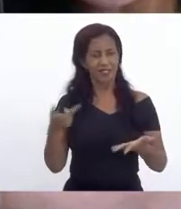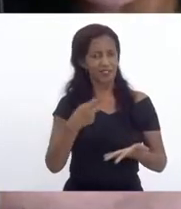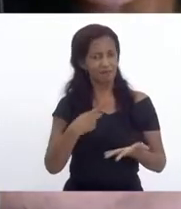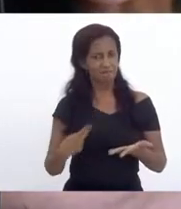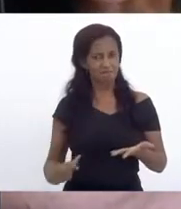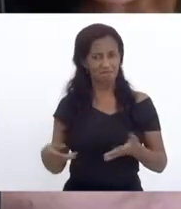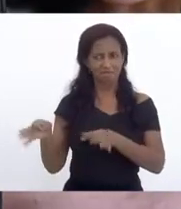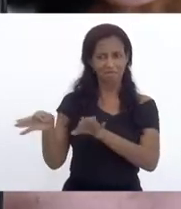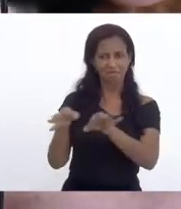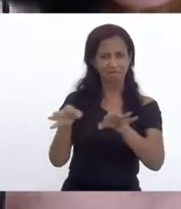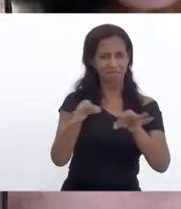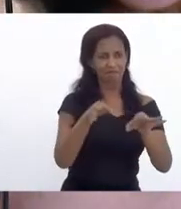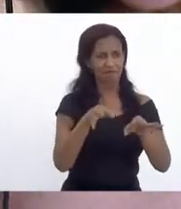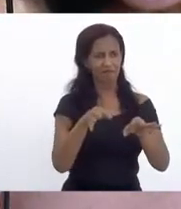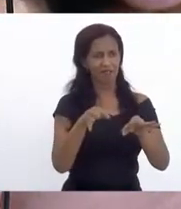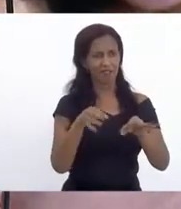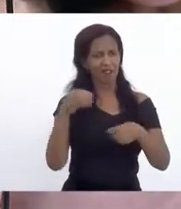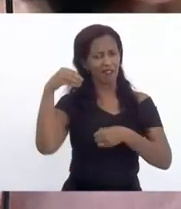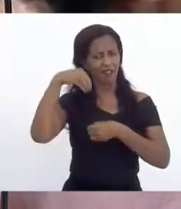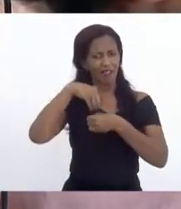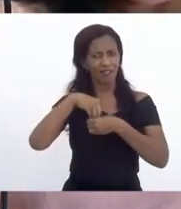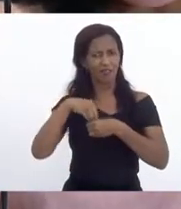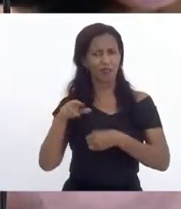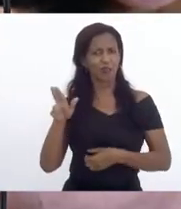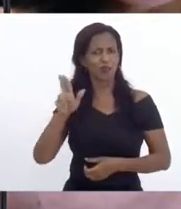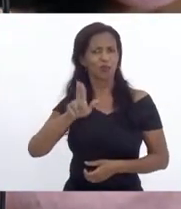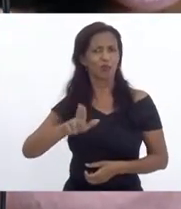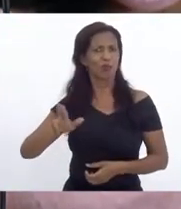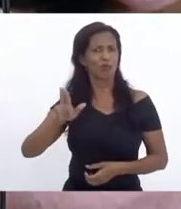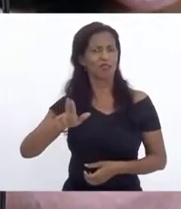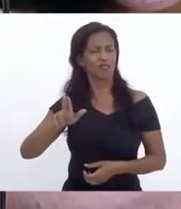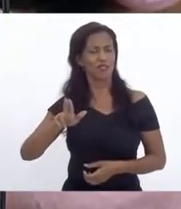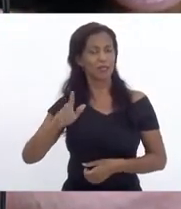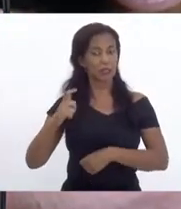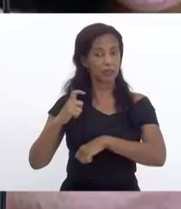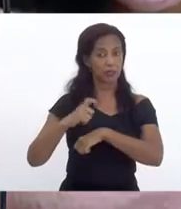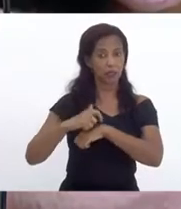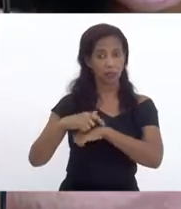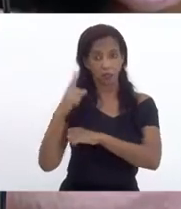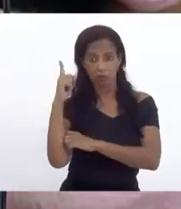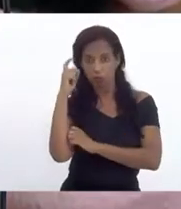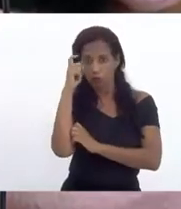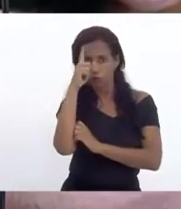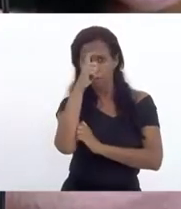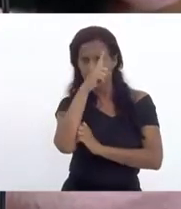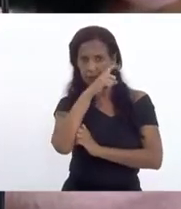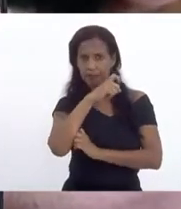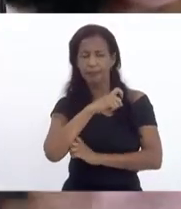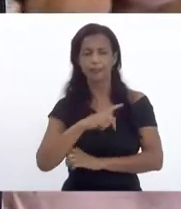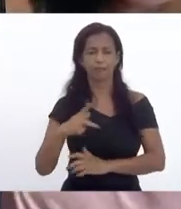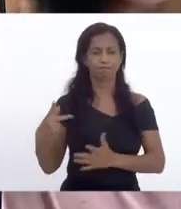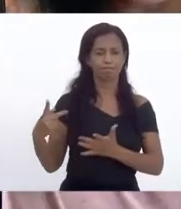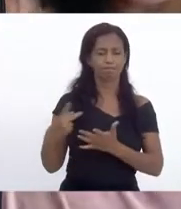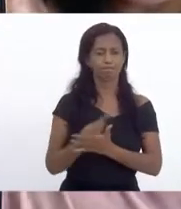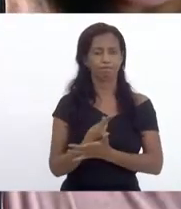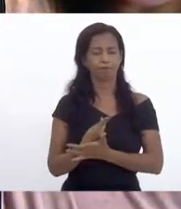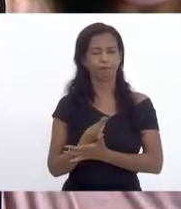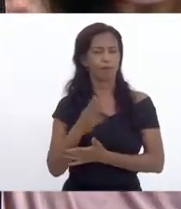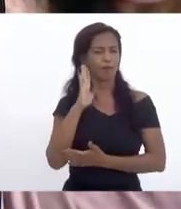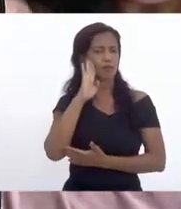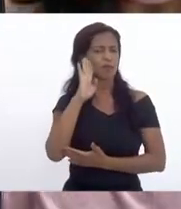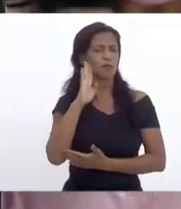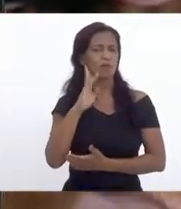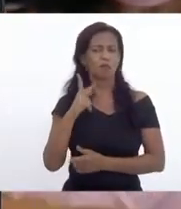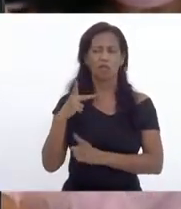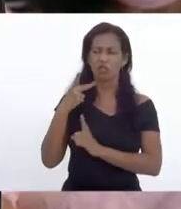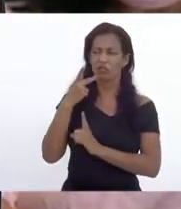presidente, numa universidade, em tempos sombrios de negacionismo, e principalmente dando fala a